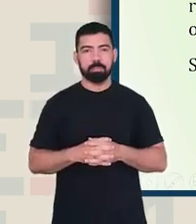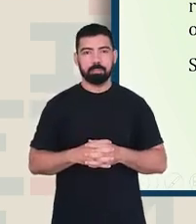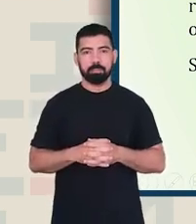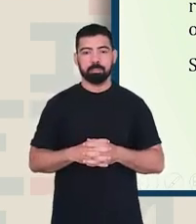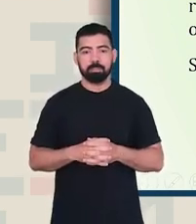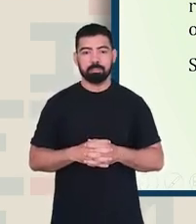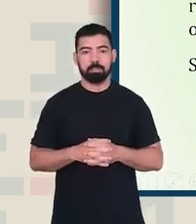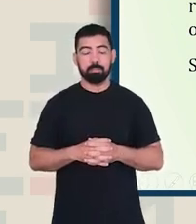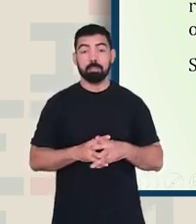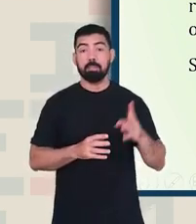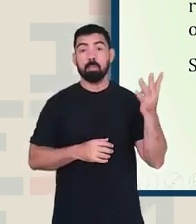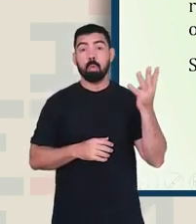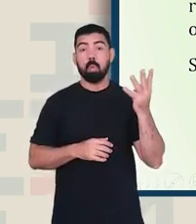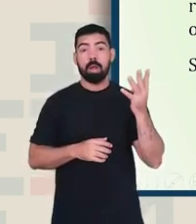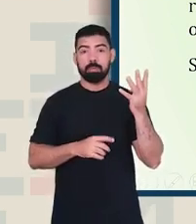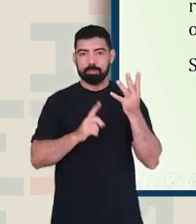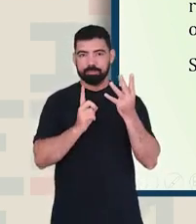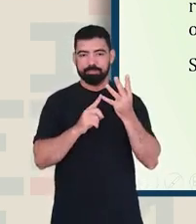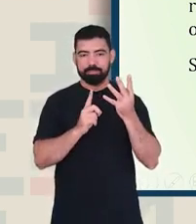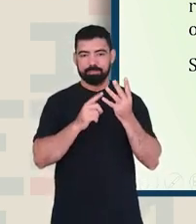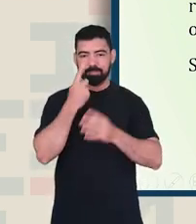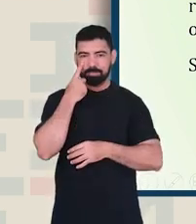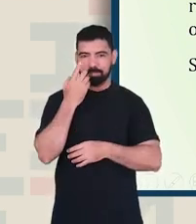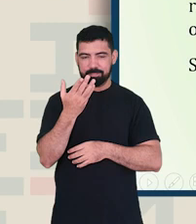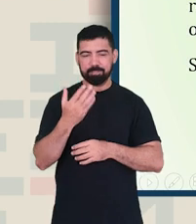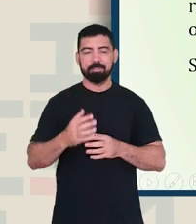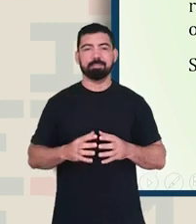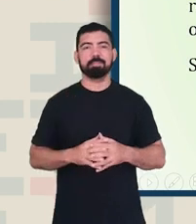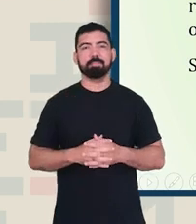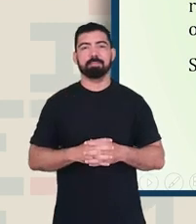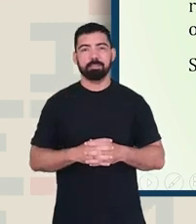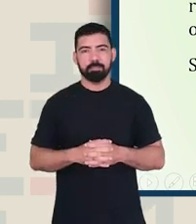E o quarto som.